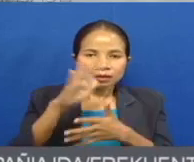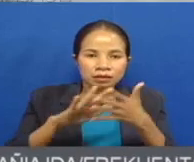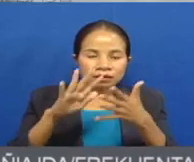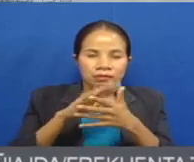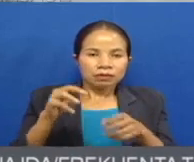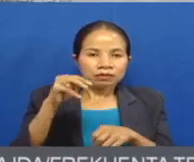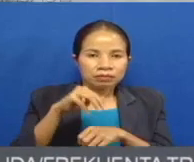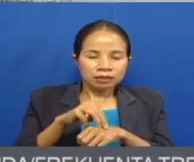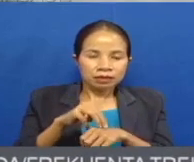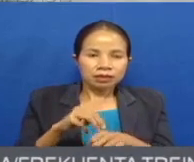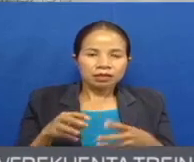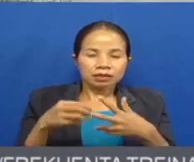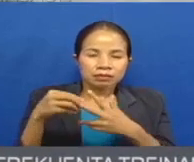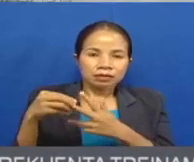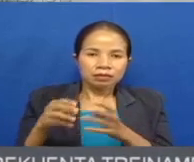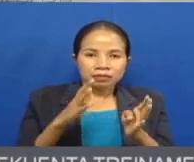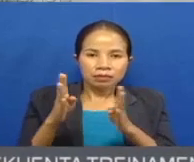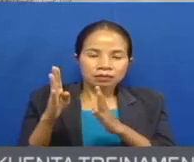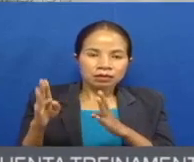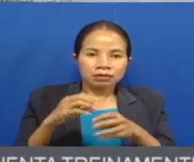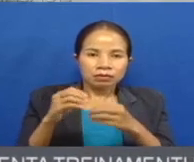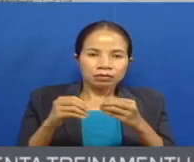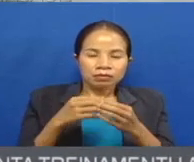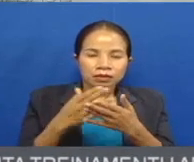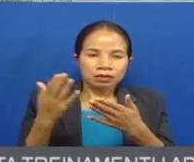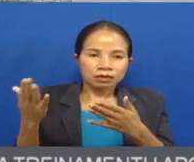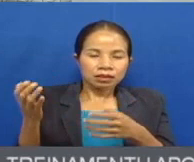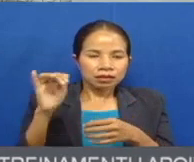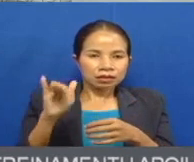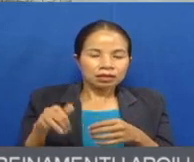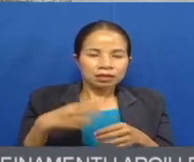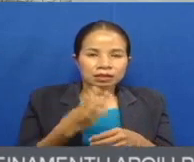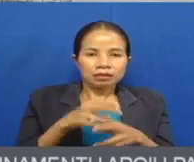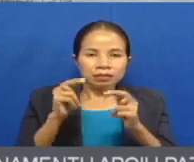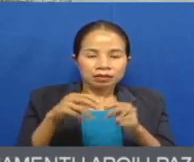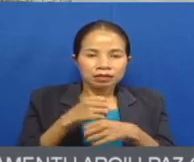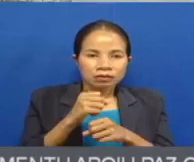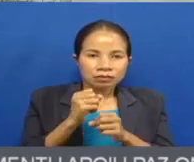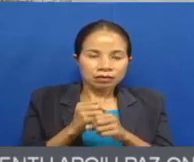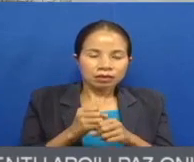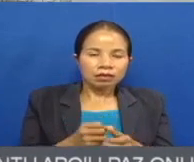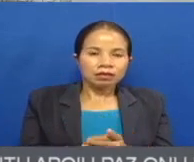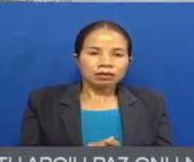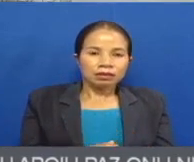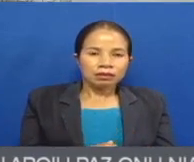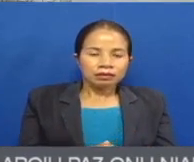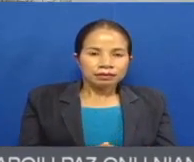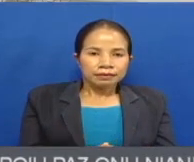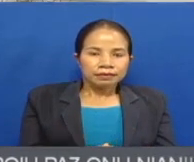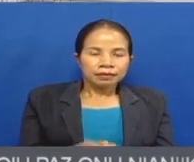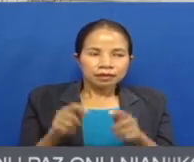né, e liu, preparação com ba equipamento, sira, nebe, te precisa to halo, a tu instala, e